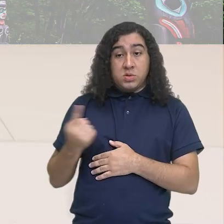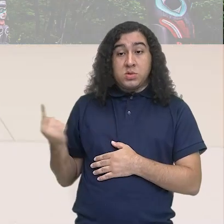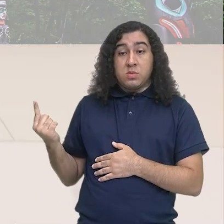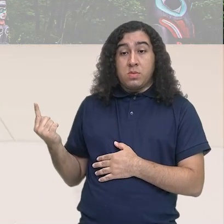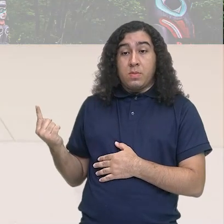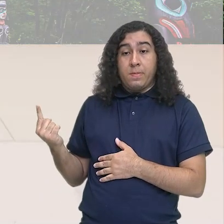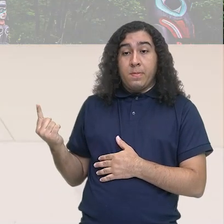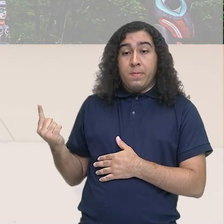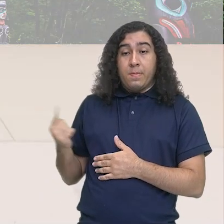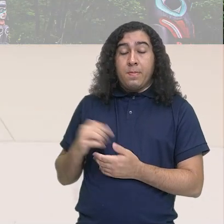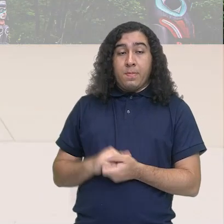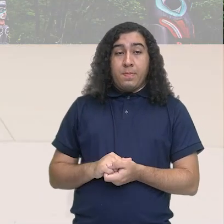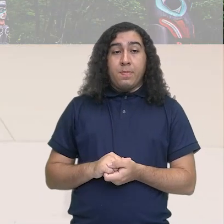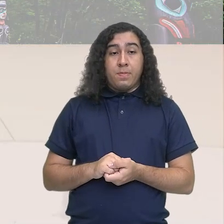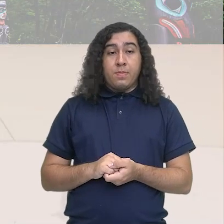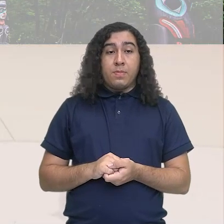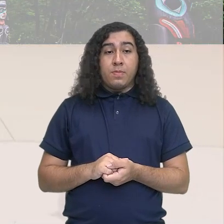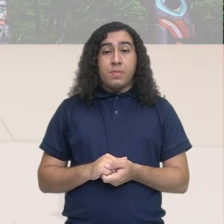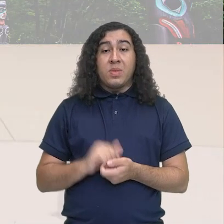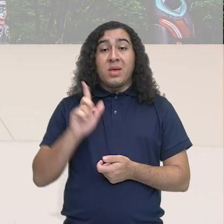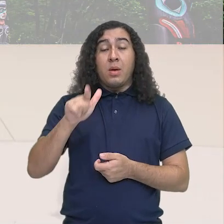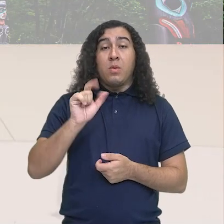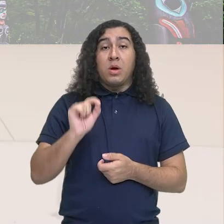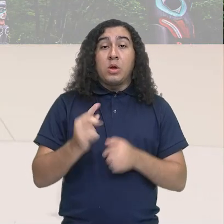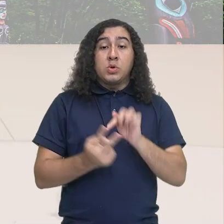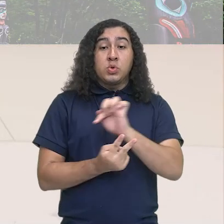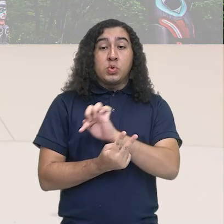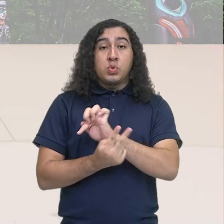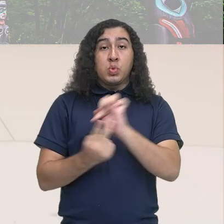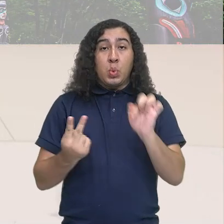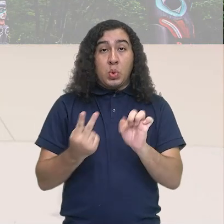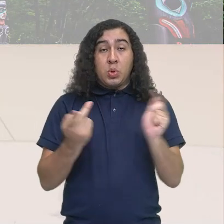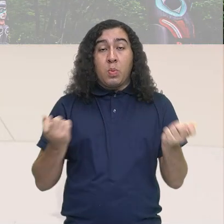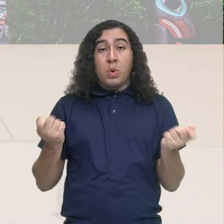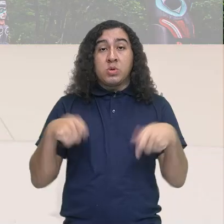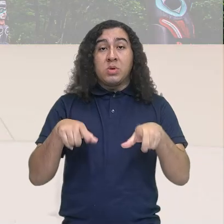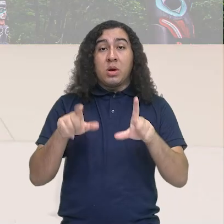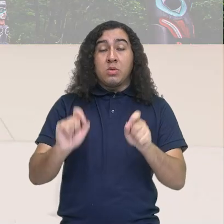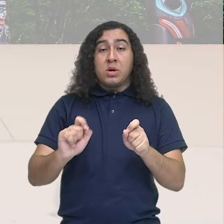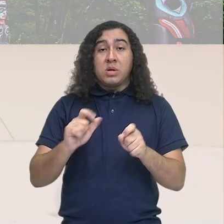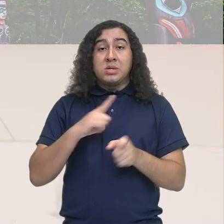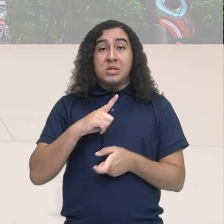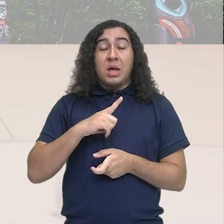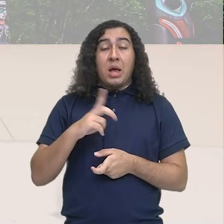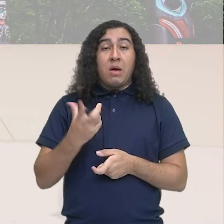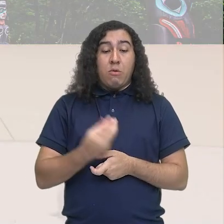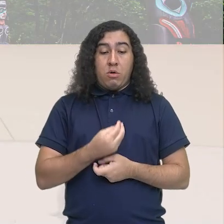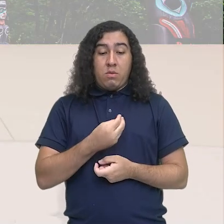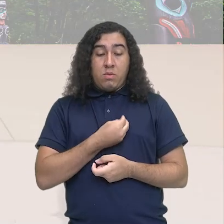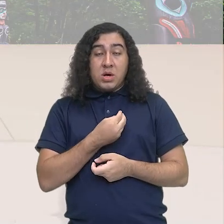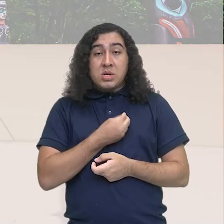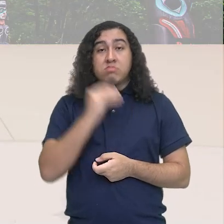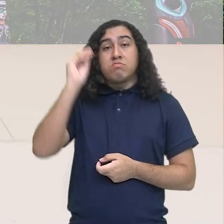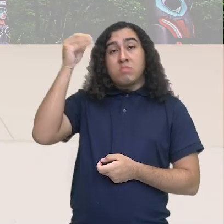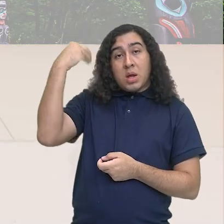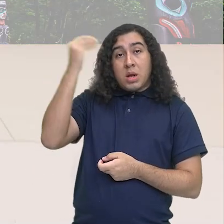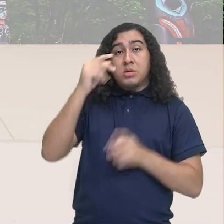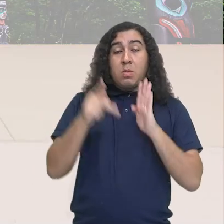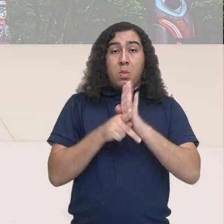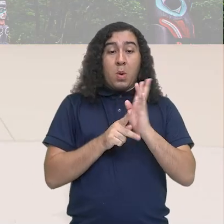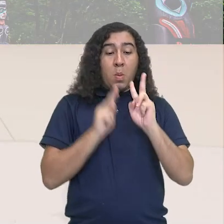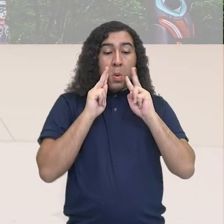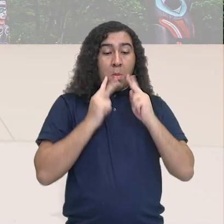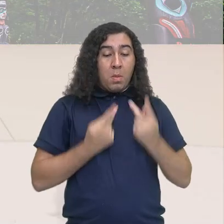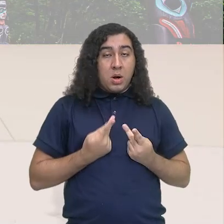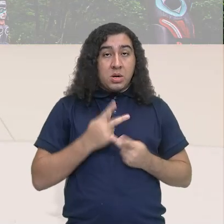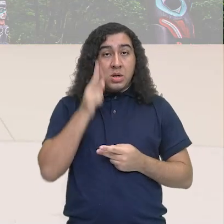sagrado e do profano, eles seriam duas modalidades de existência assumidas pelo homem em